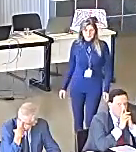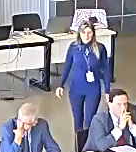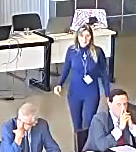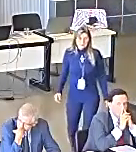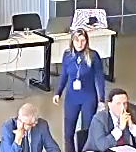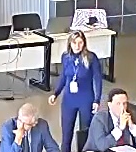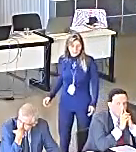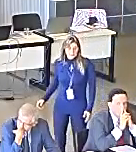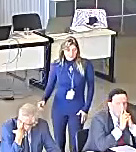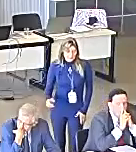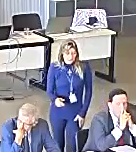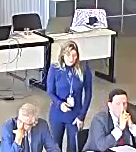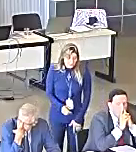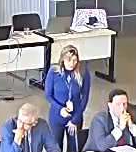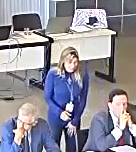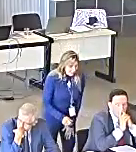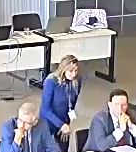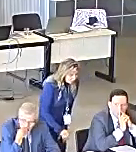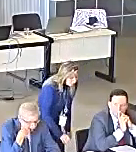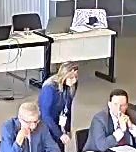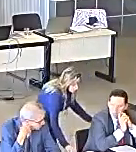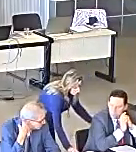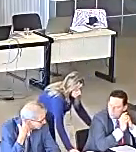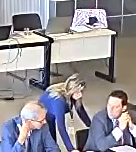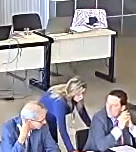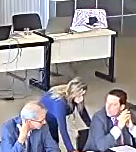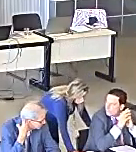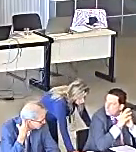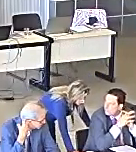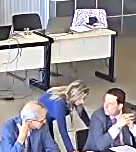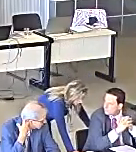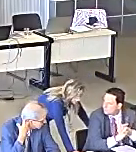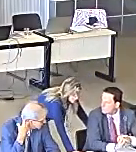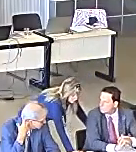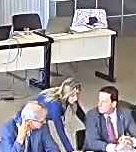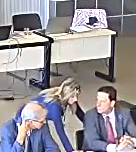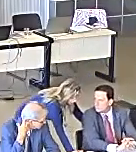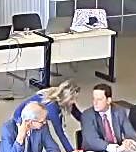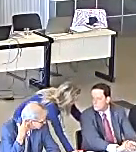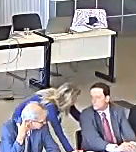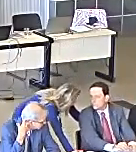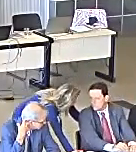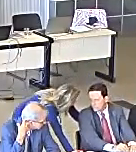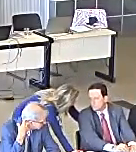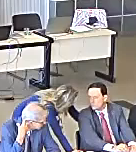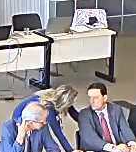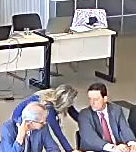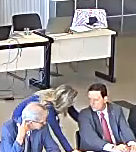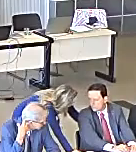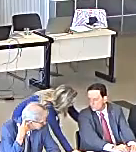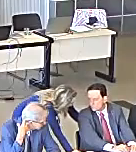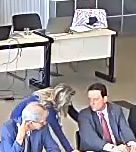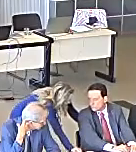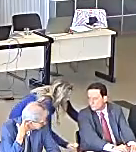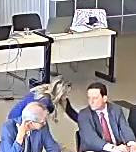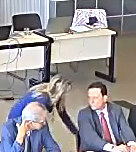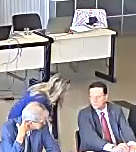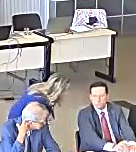AGU que eu debrucei lá junto com a Denis e mais um os outros colaboradores aqui o Jairo e outros